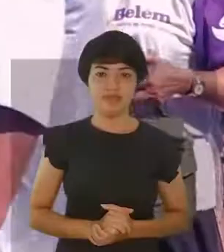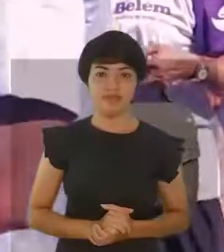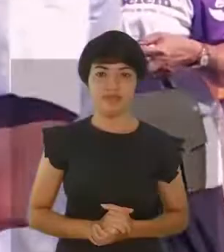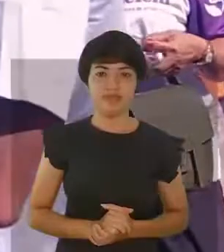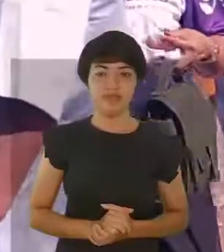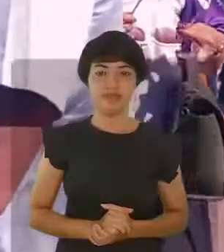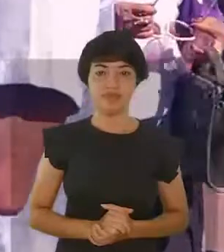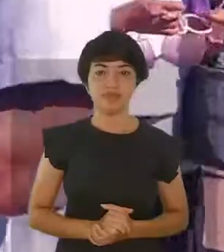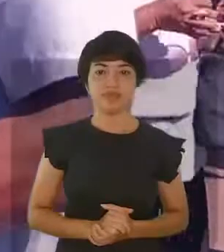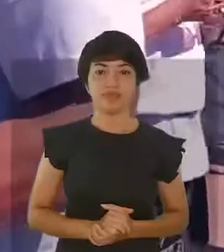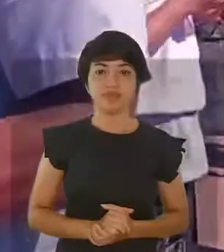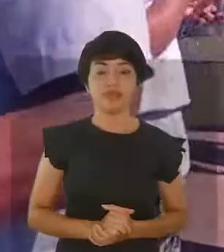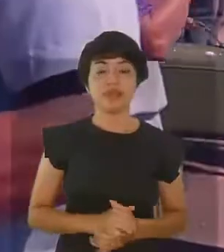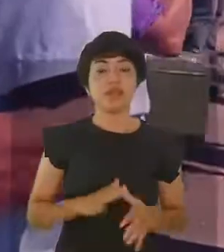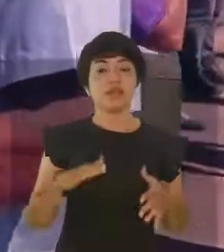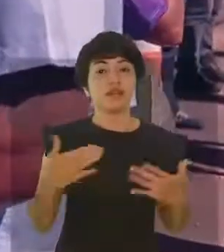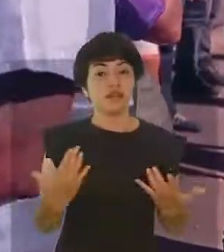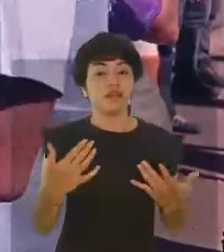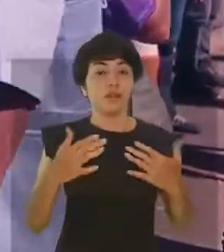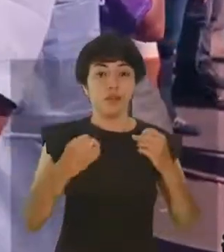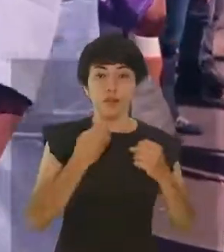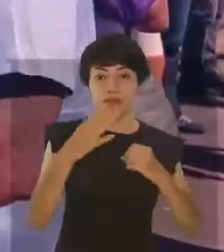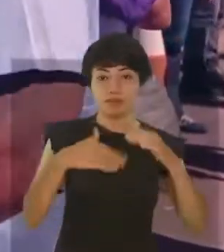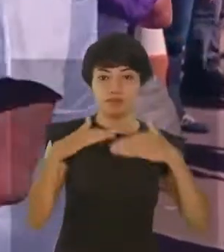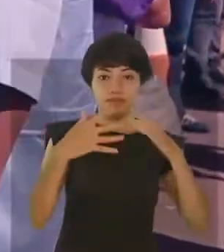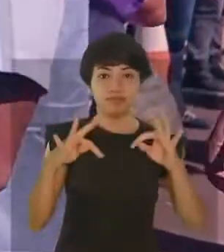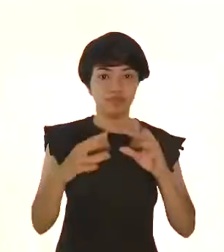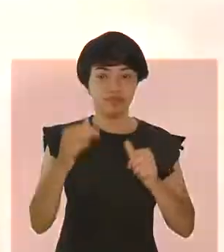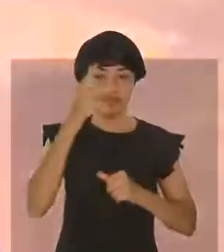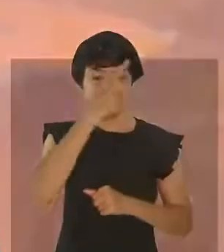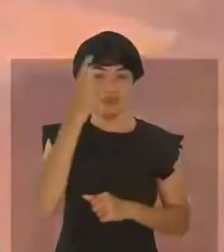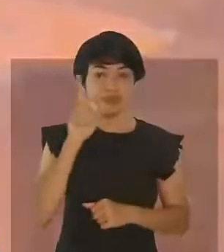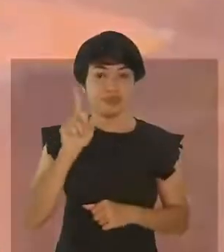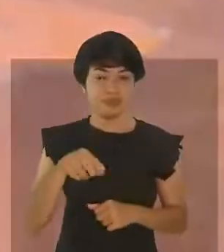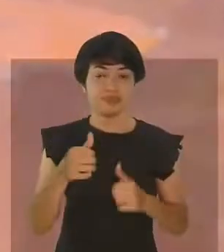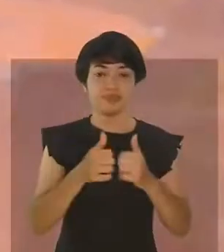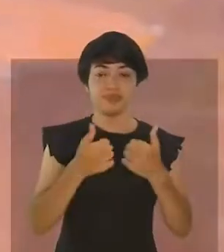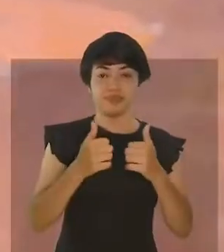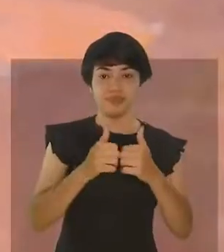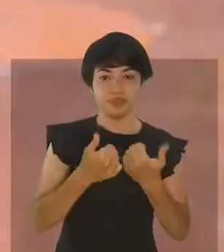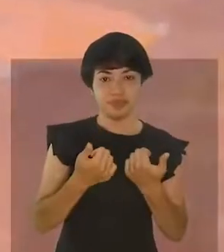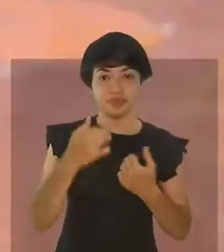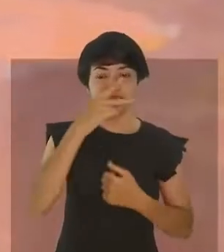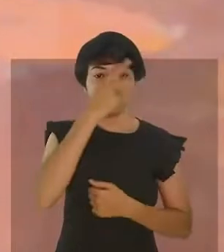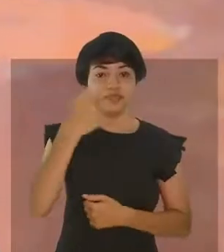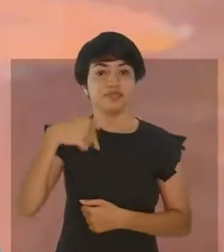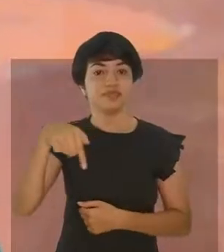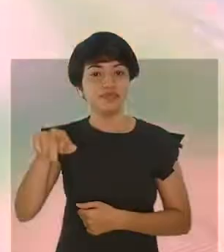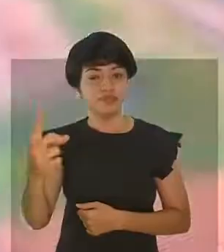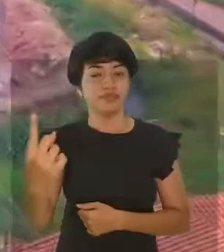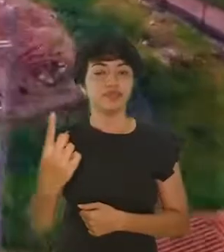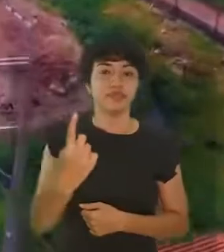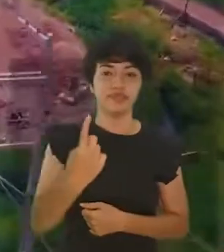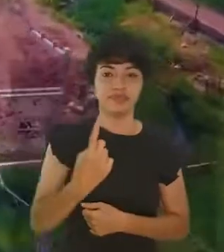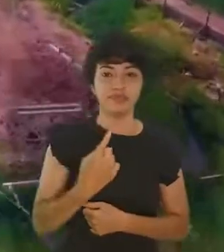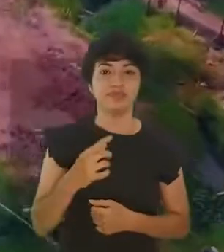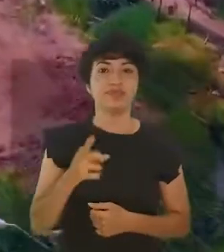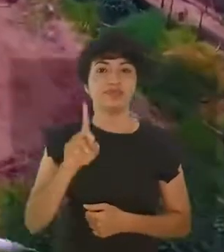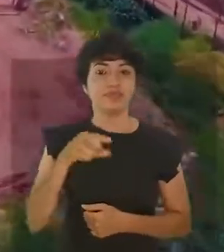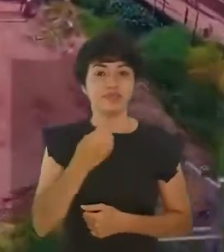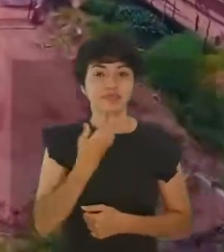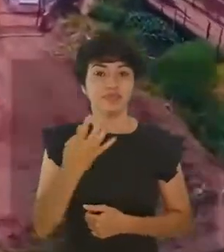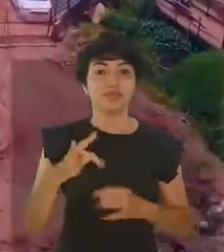É que vai ter um bom desempenho para todo mundo, né? Sobre transporte, toda pessoa ir, de vir. E é bom para